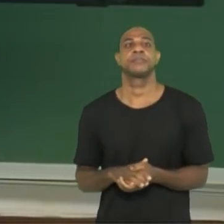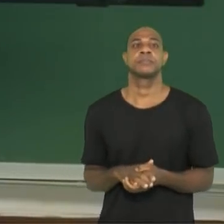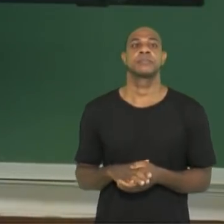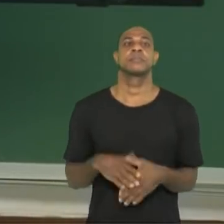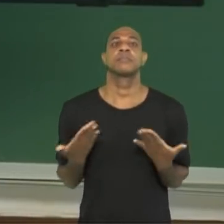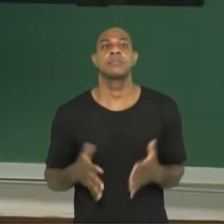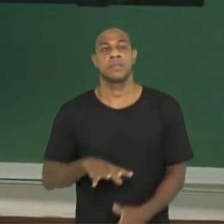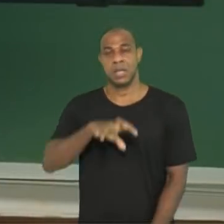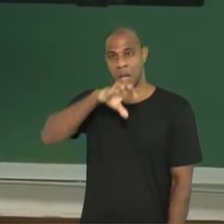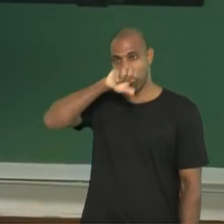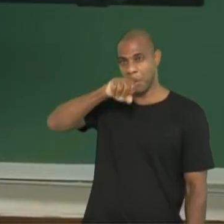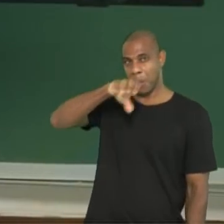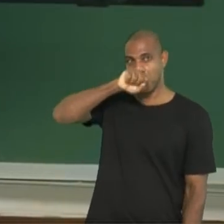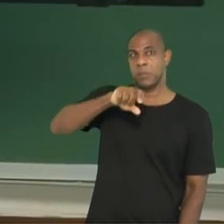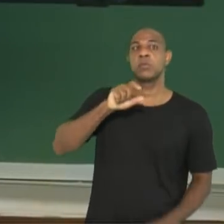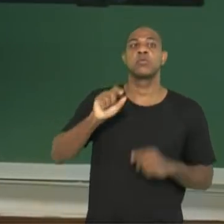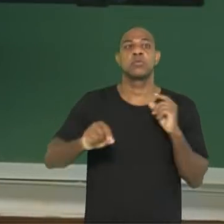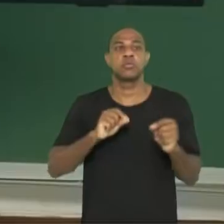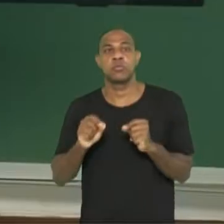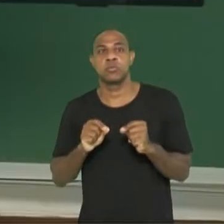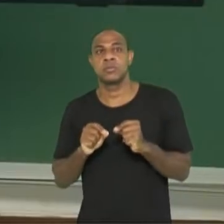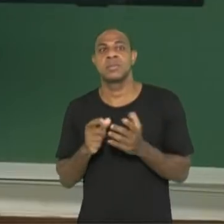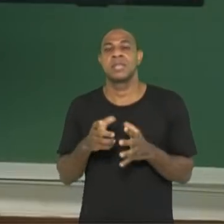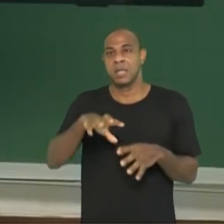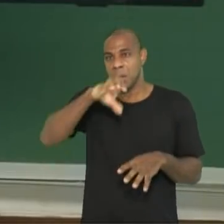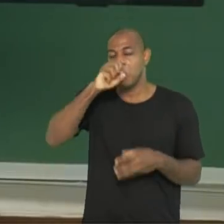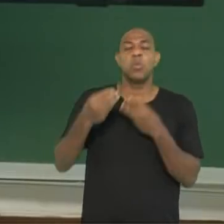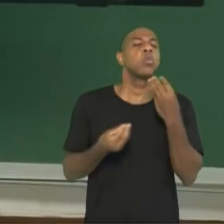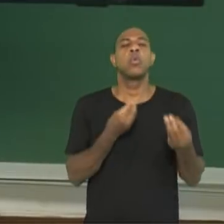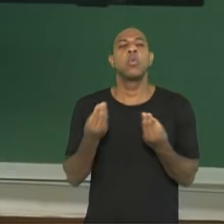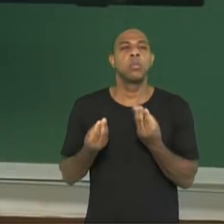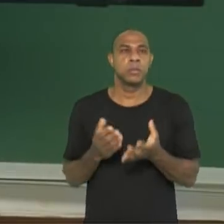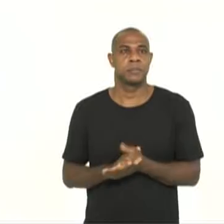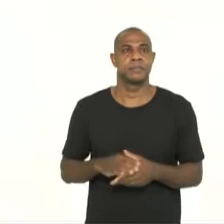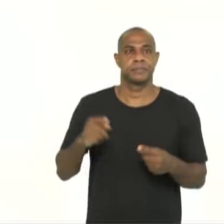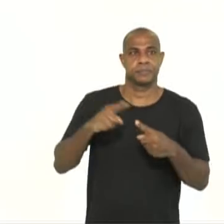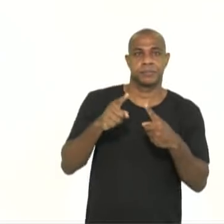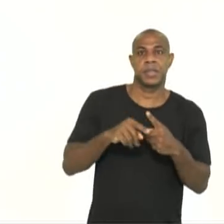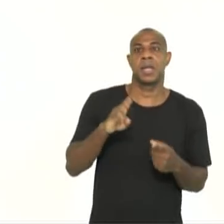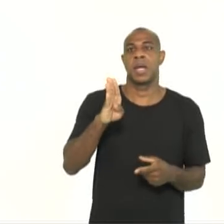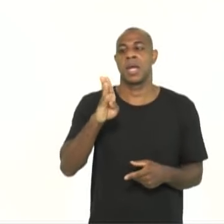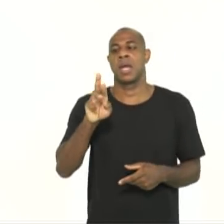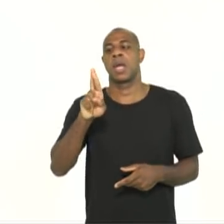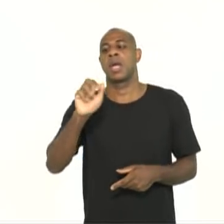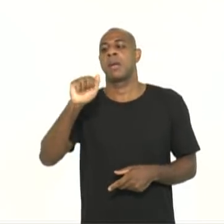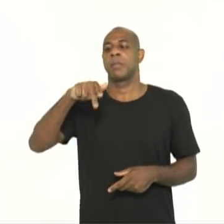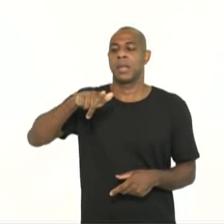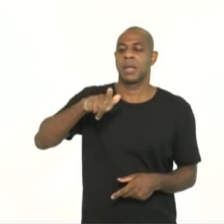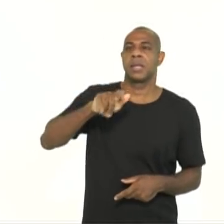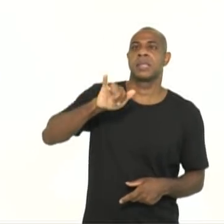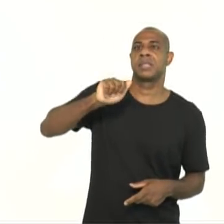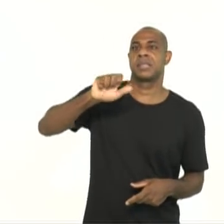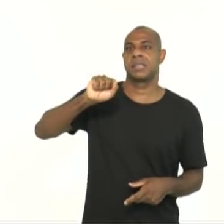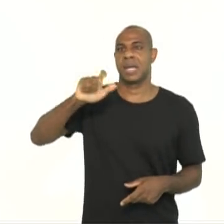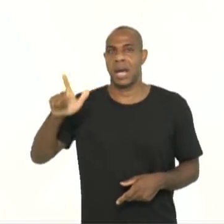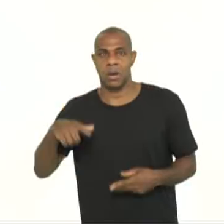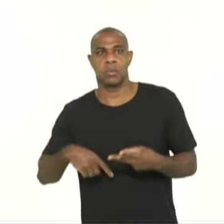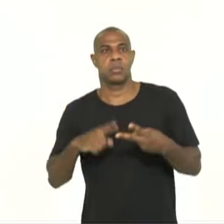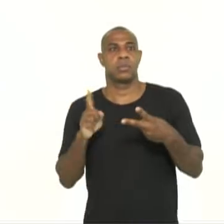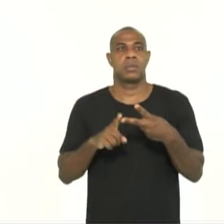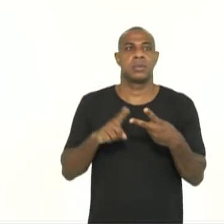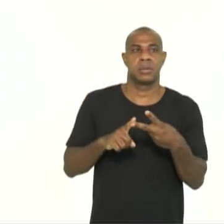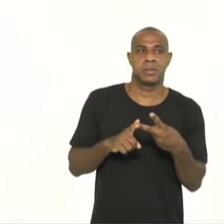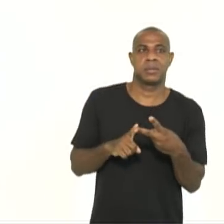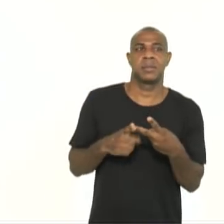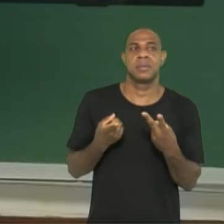A respiração desses animais pode ser de duas formas. Pode ser branquial, através de brânquias, e quem tem